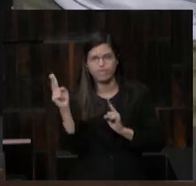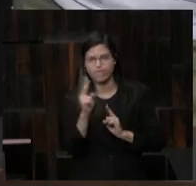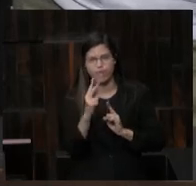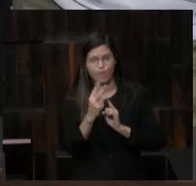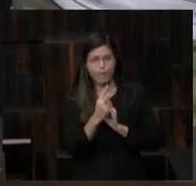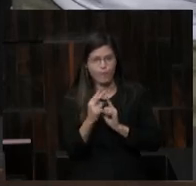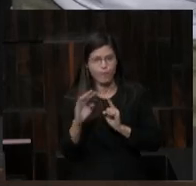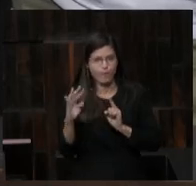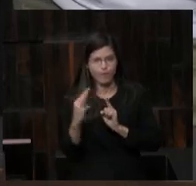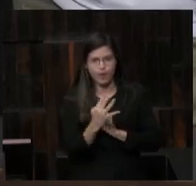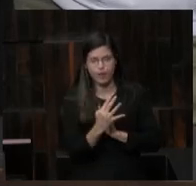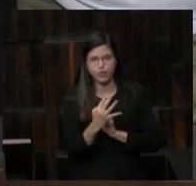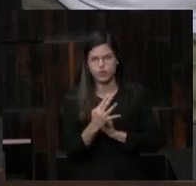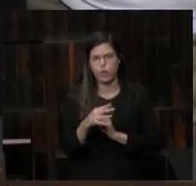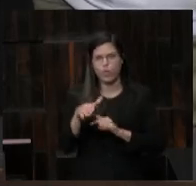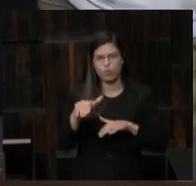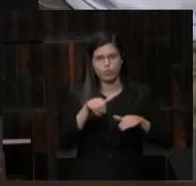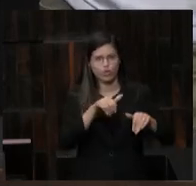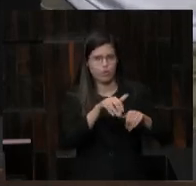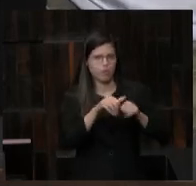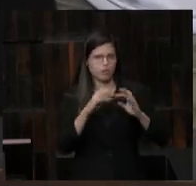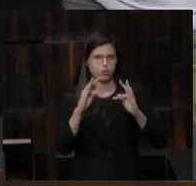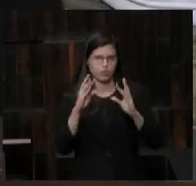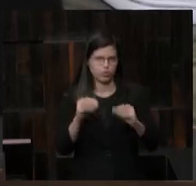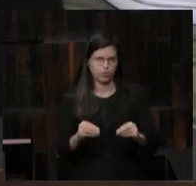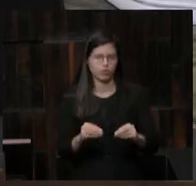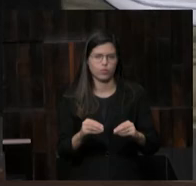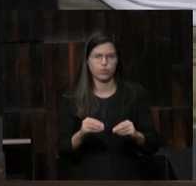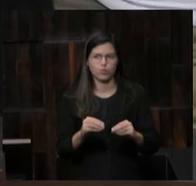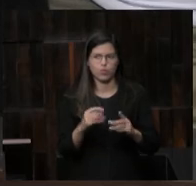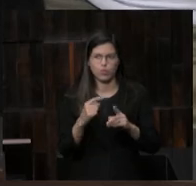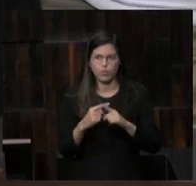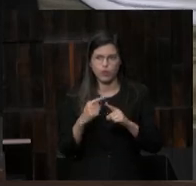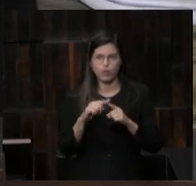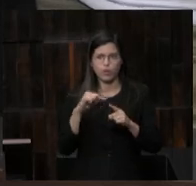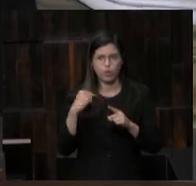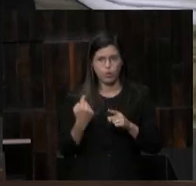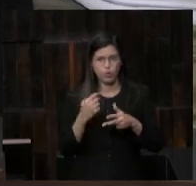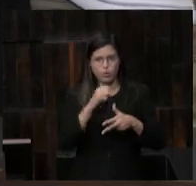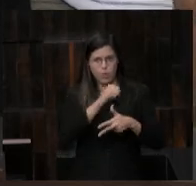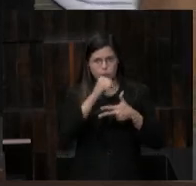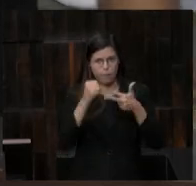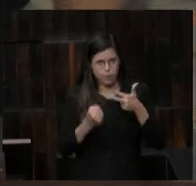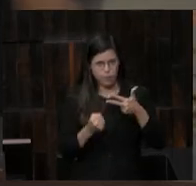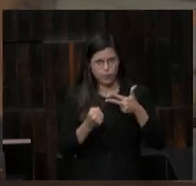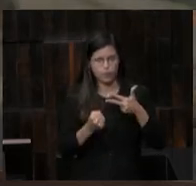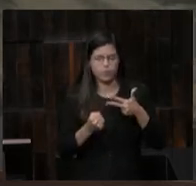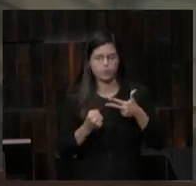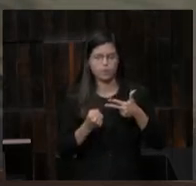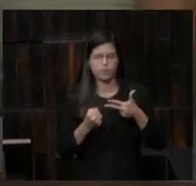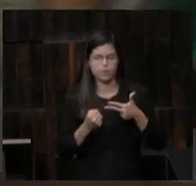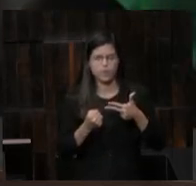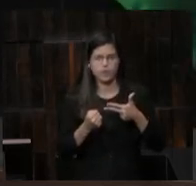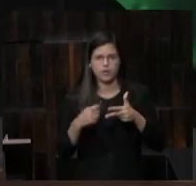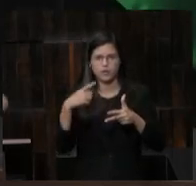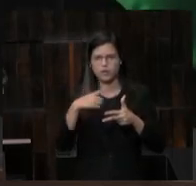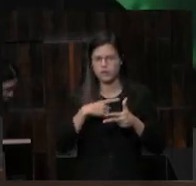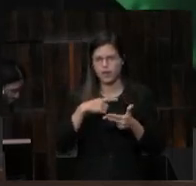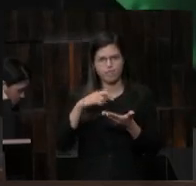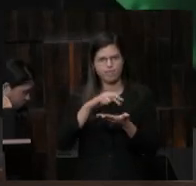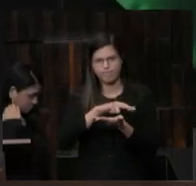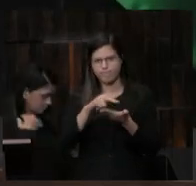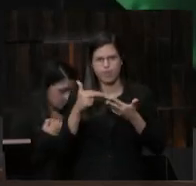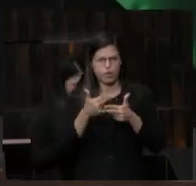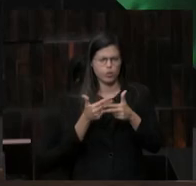a convocação de todos, né? Porque nós, enquanto poder público, a gente tem muita coisa ainda para